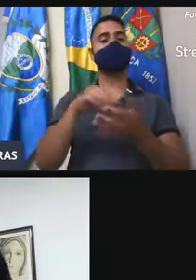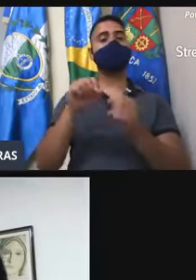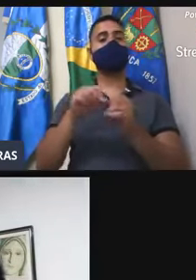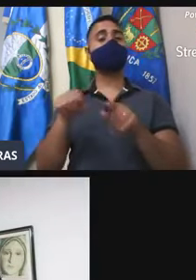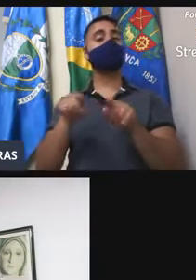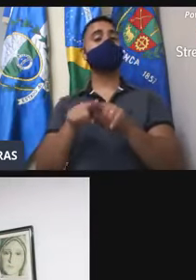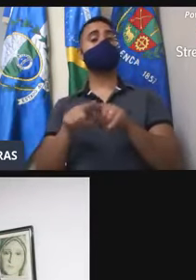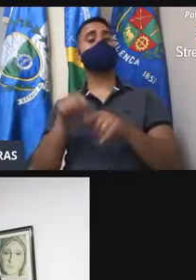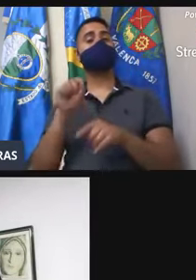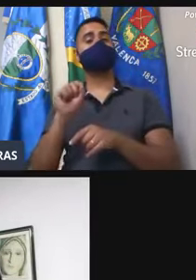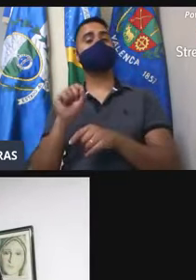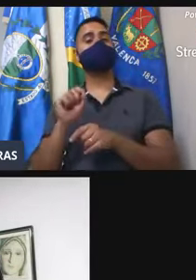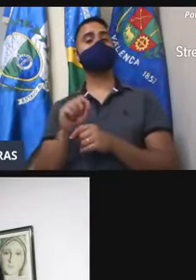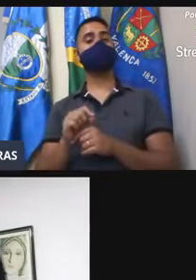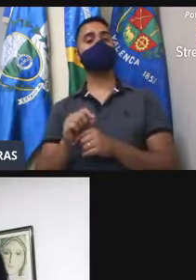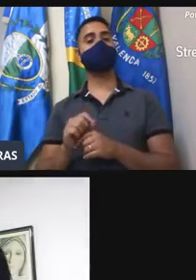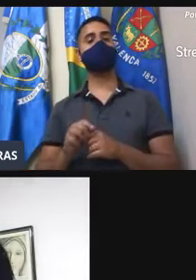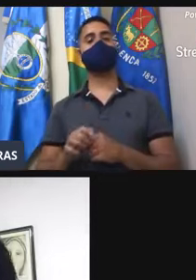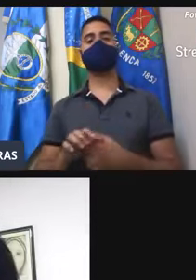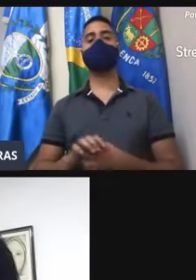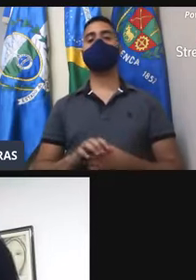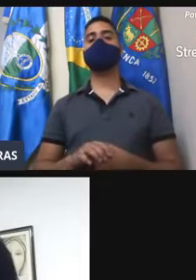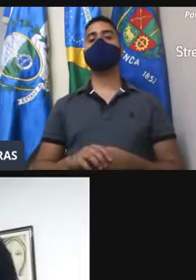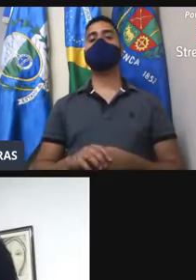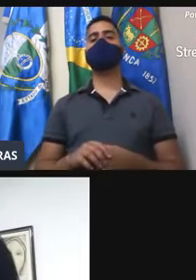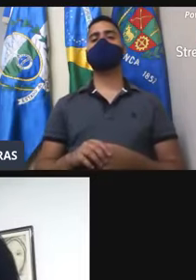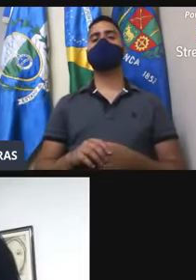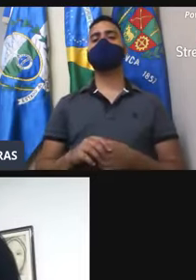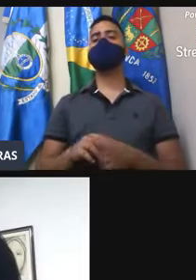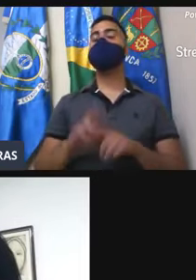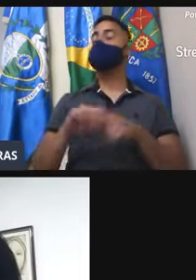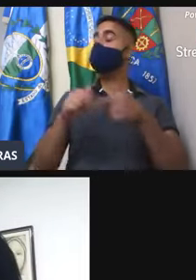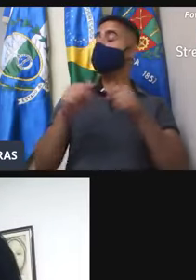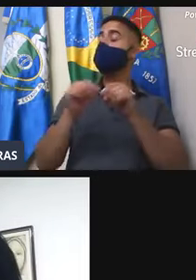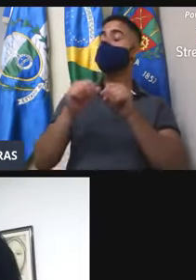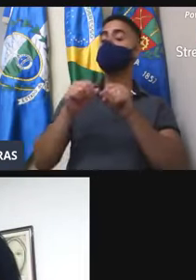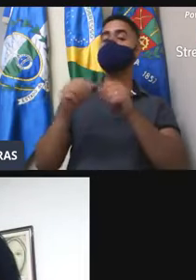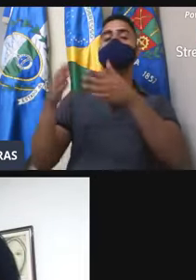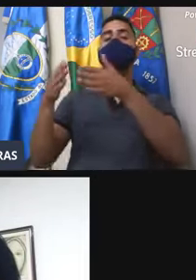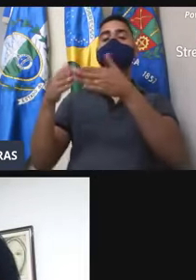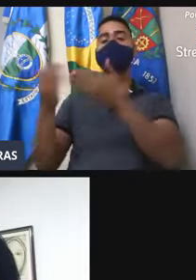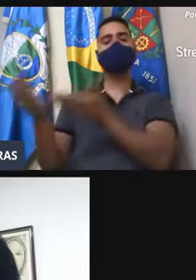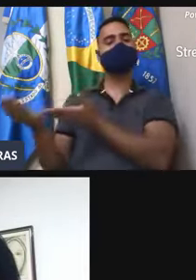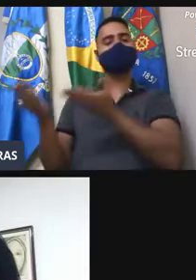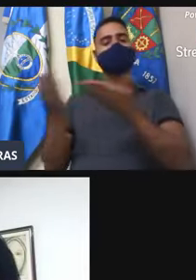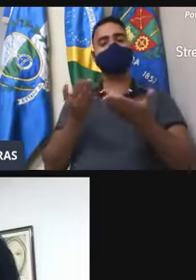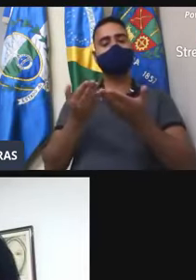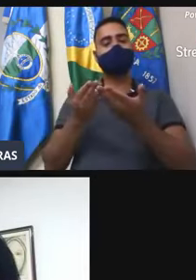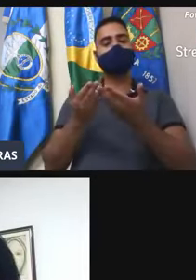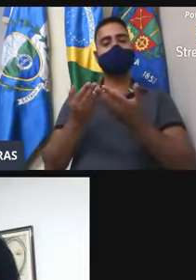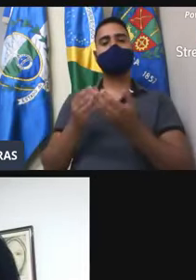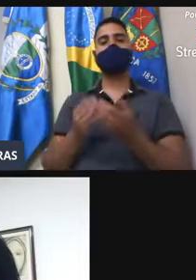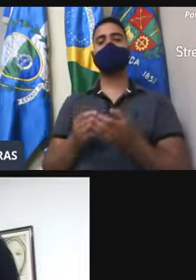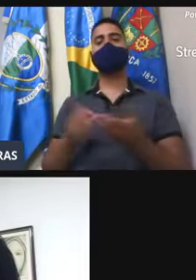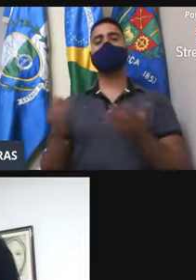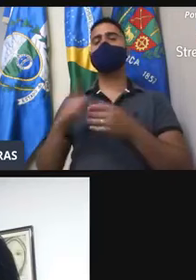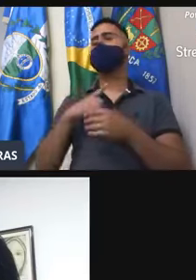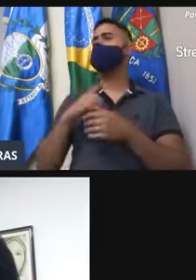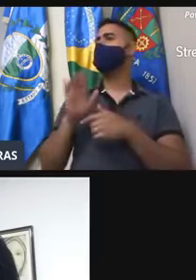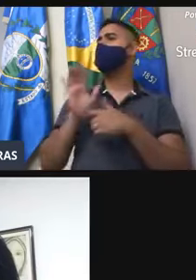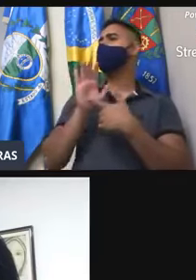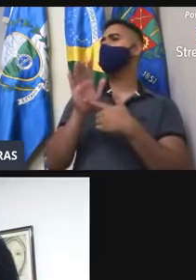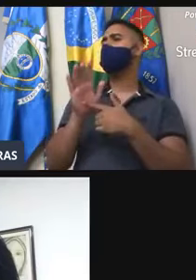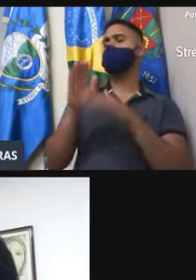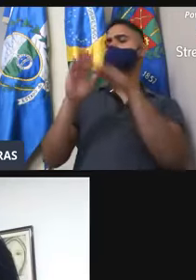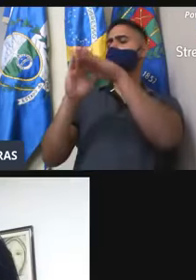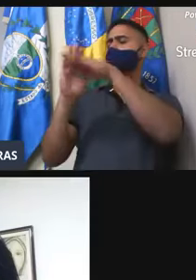que eu também fizesse coro para que você viesse até aqui e nos brindar hoje, nessa noite, com os números tão